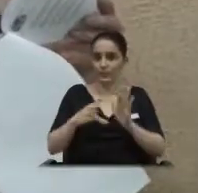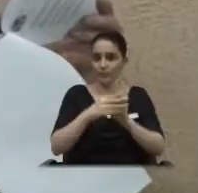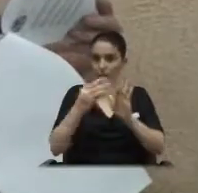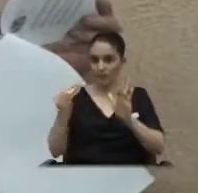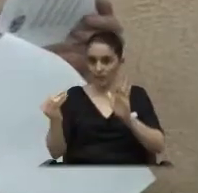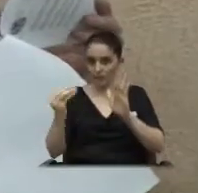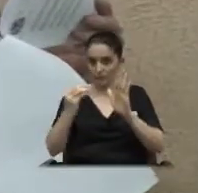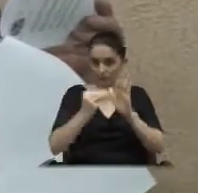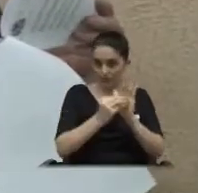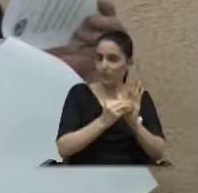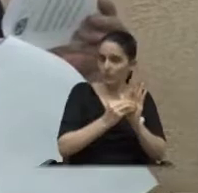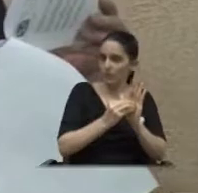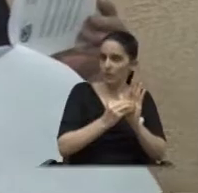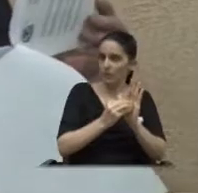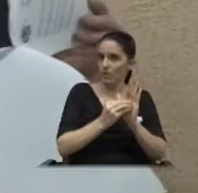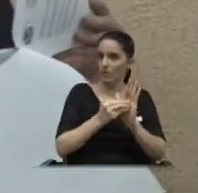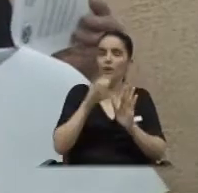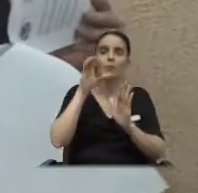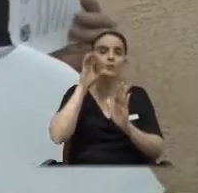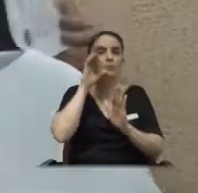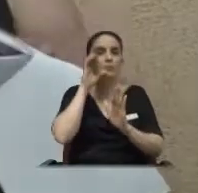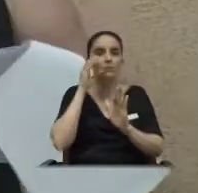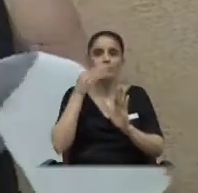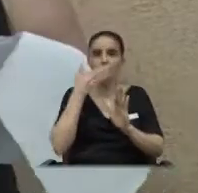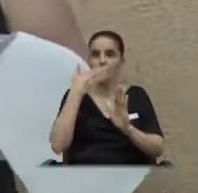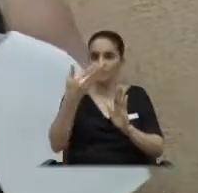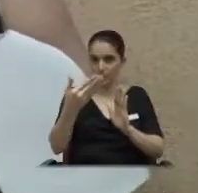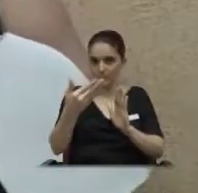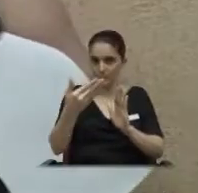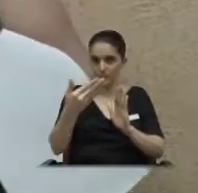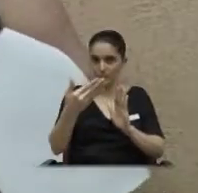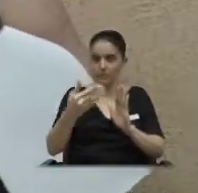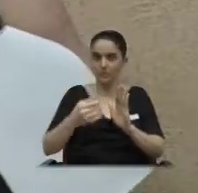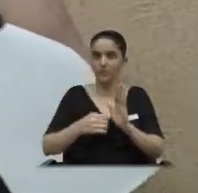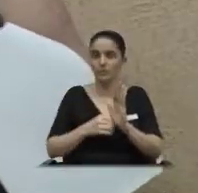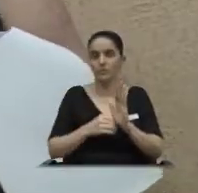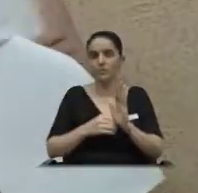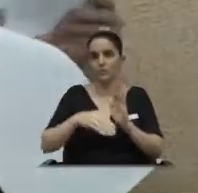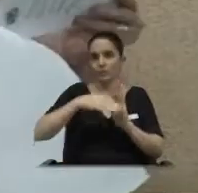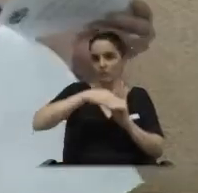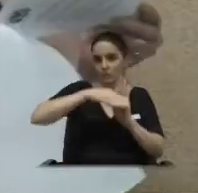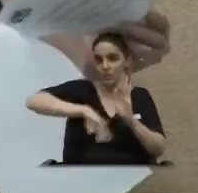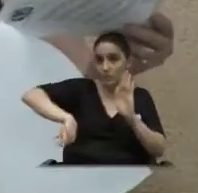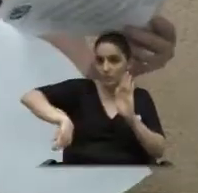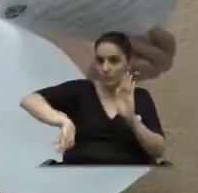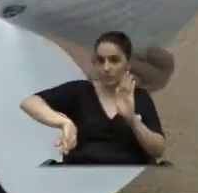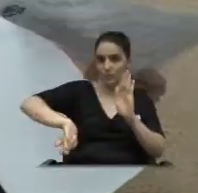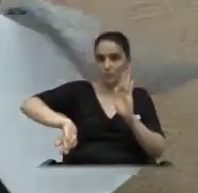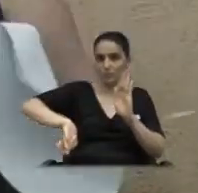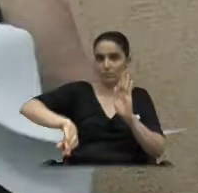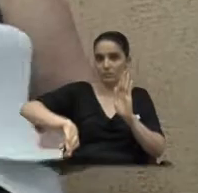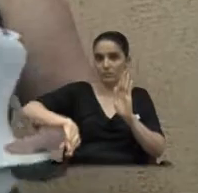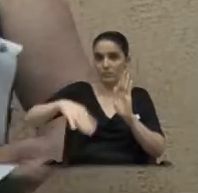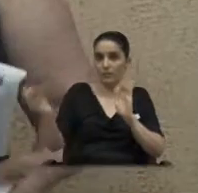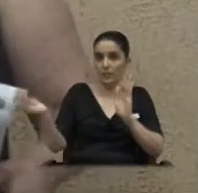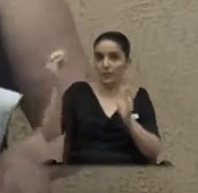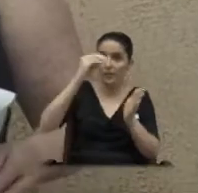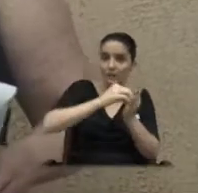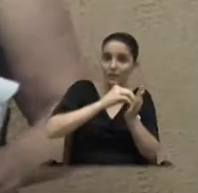eu sugiro, né, que retire exatamente essa cláusula e que